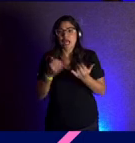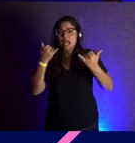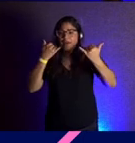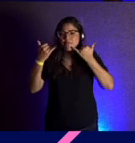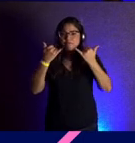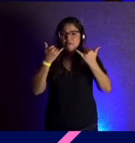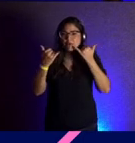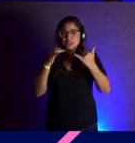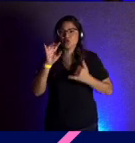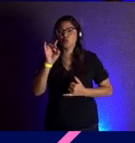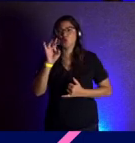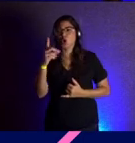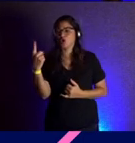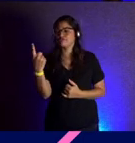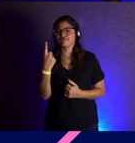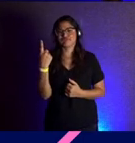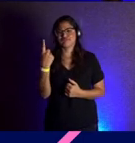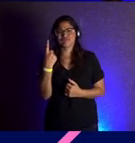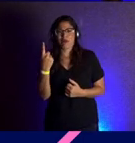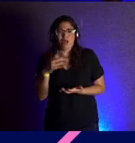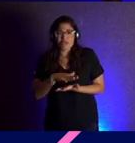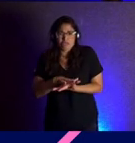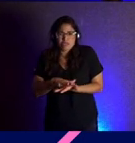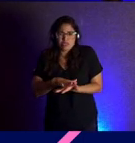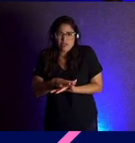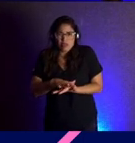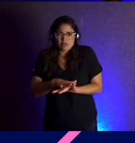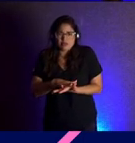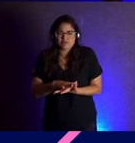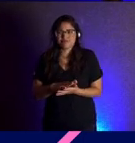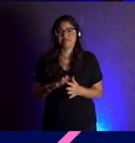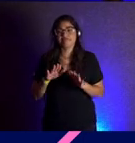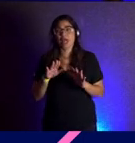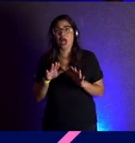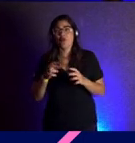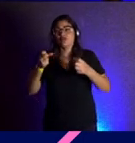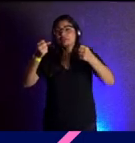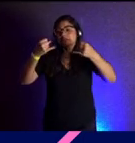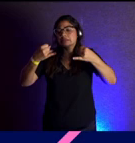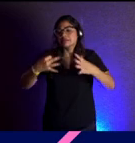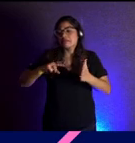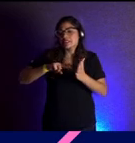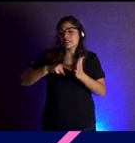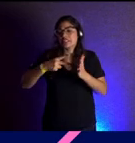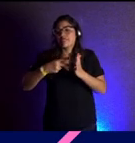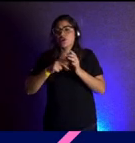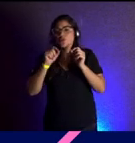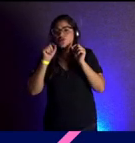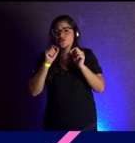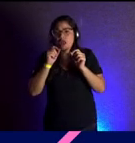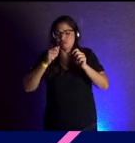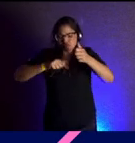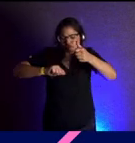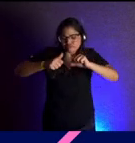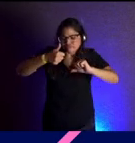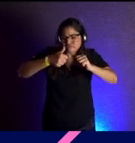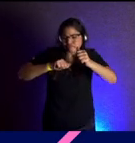diz é a gente interpretar, é a gente avaliar e a gente disponibilizar. Então, a